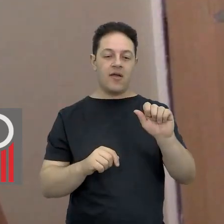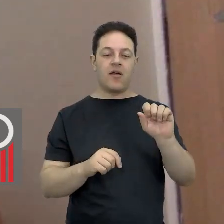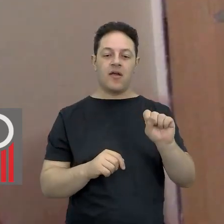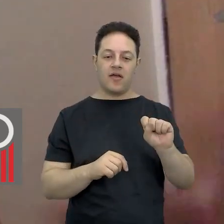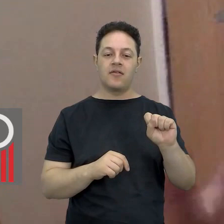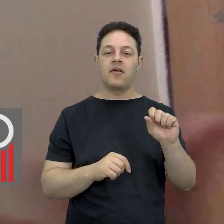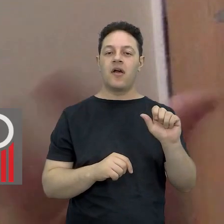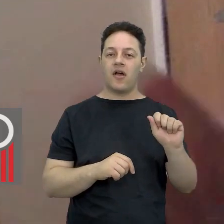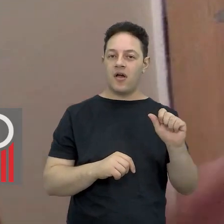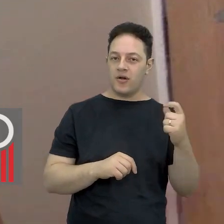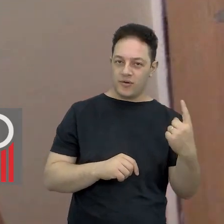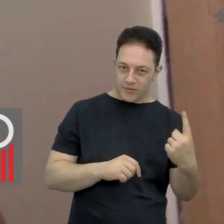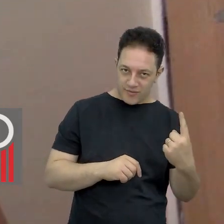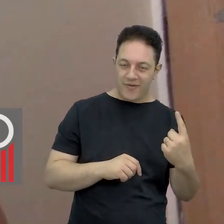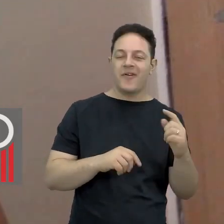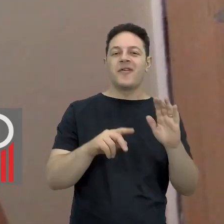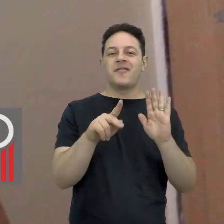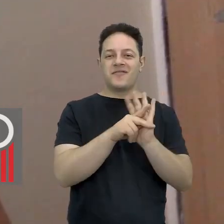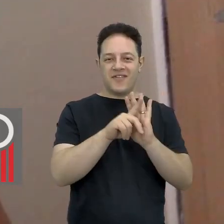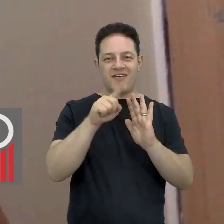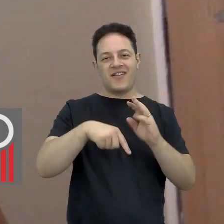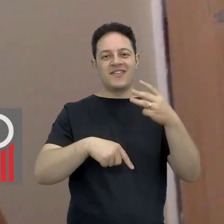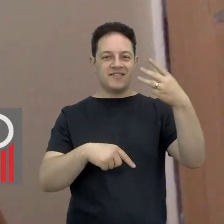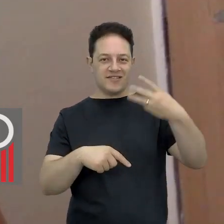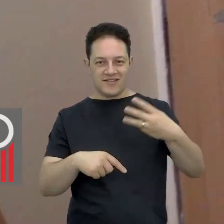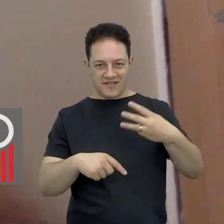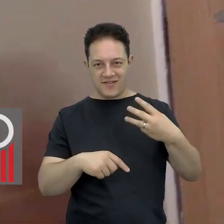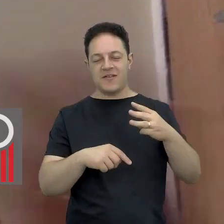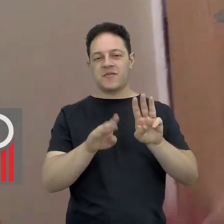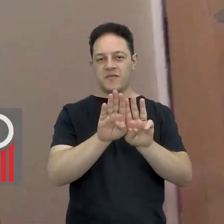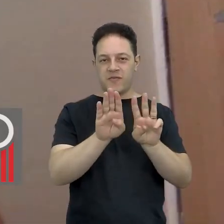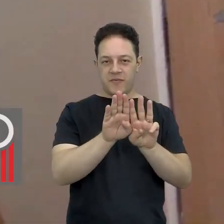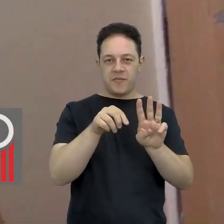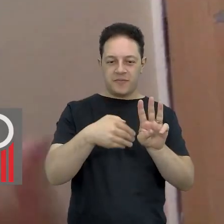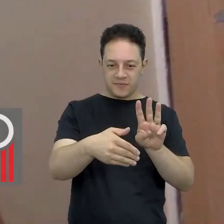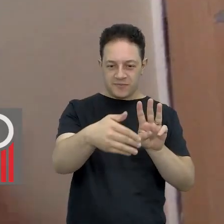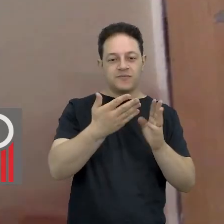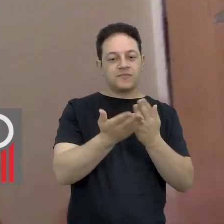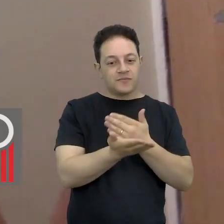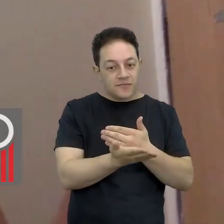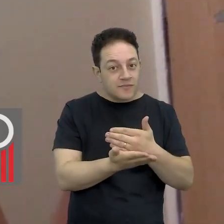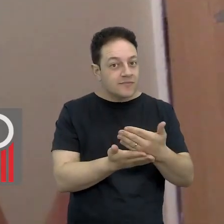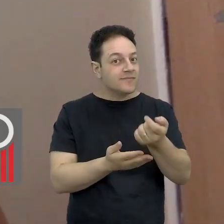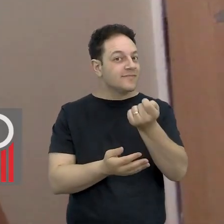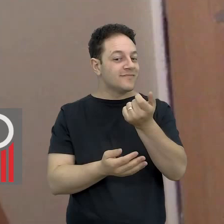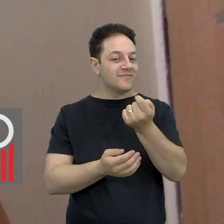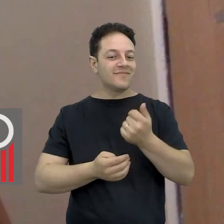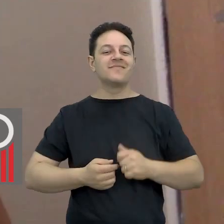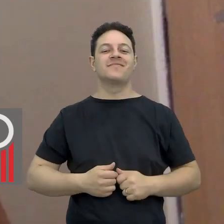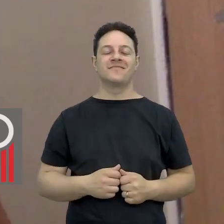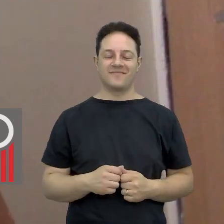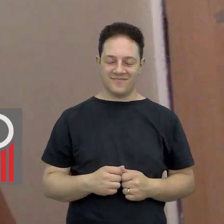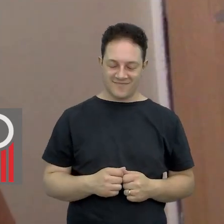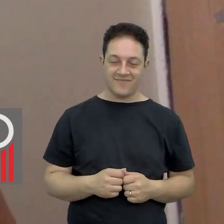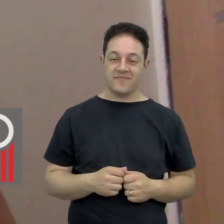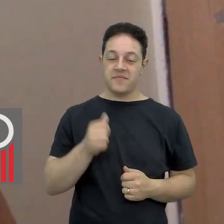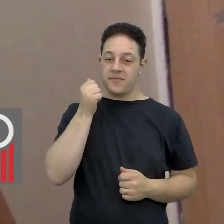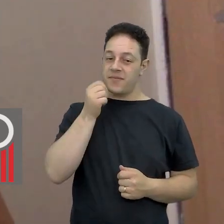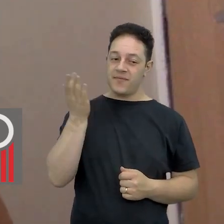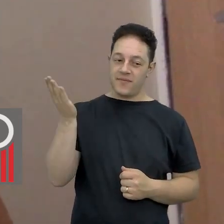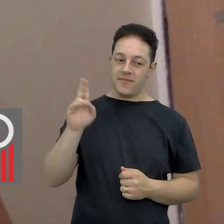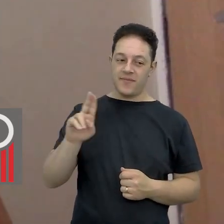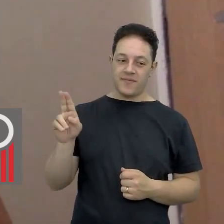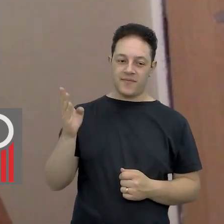SA1 desse nosso terceiro bimestre que vai começar em breve. Eu sou